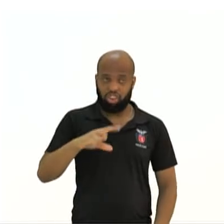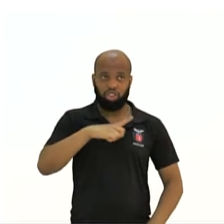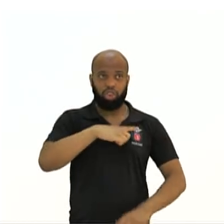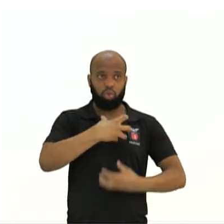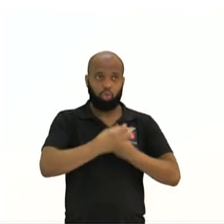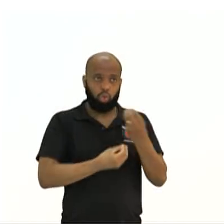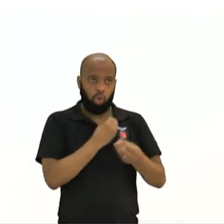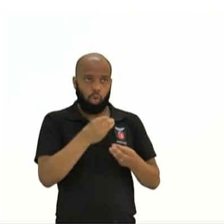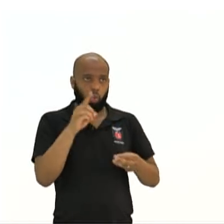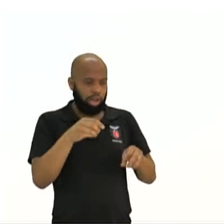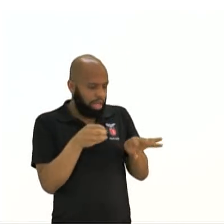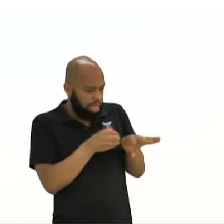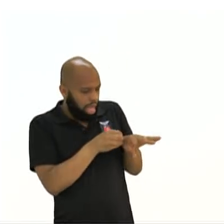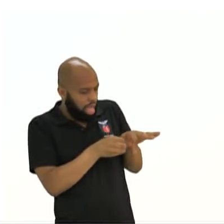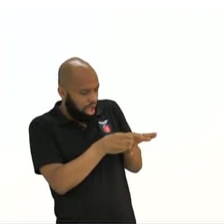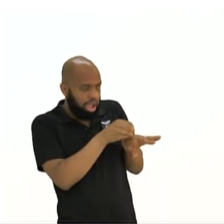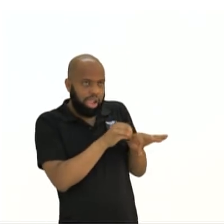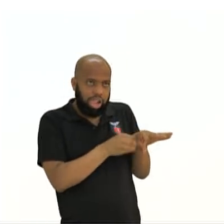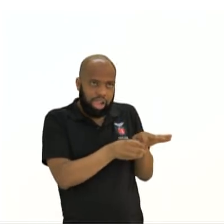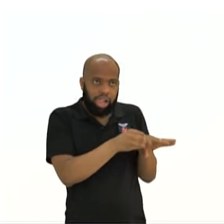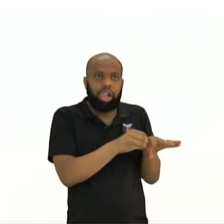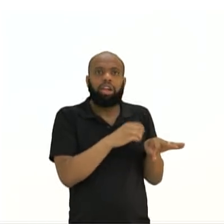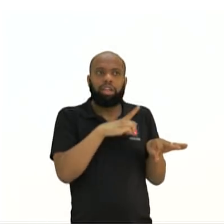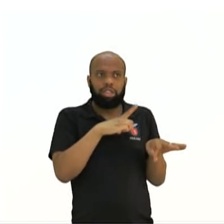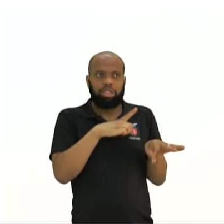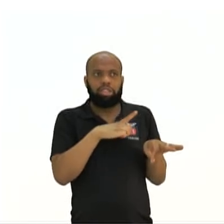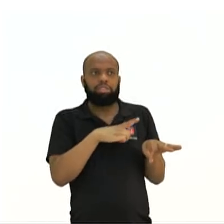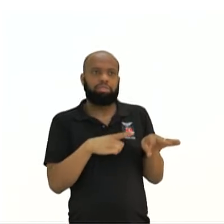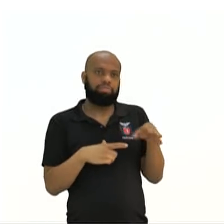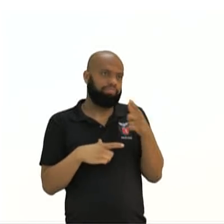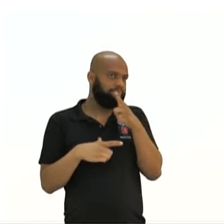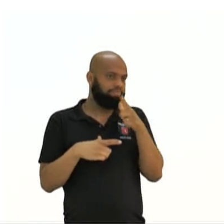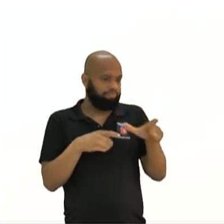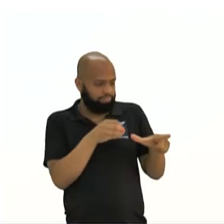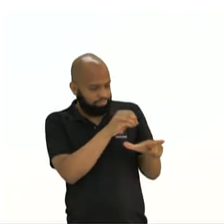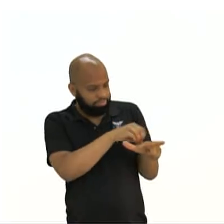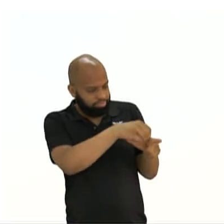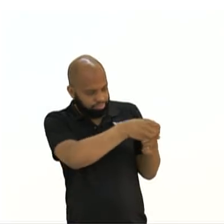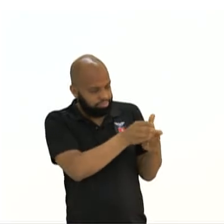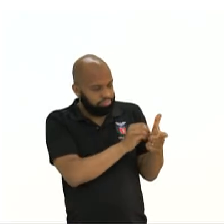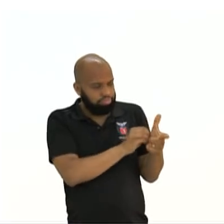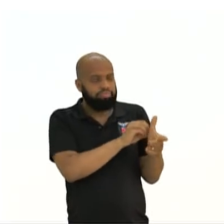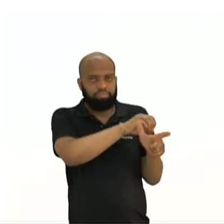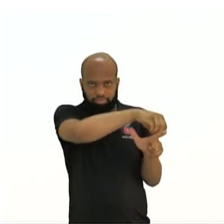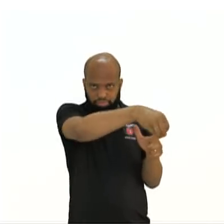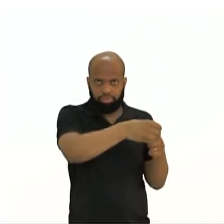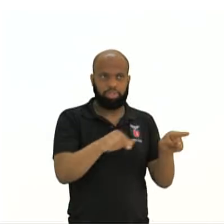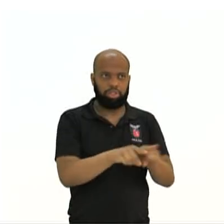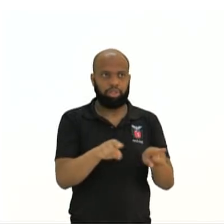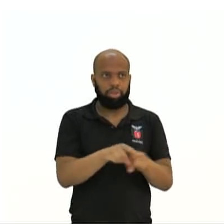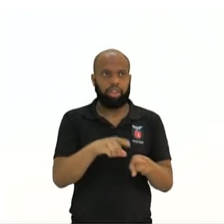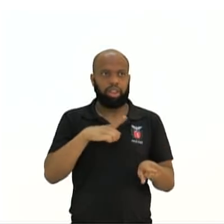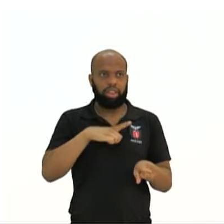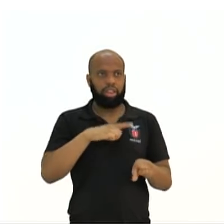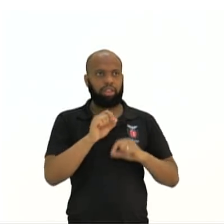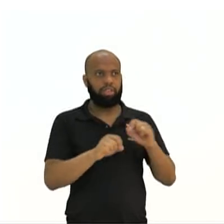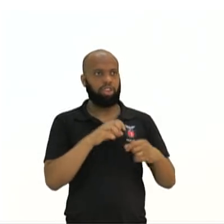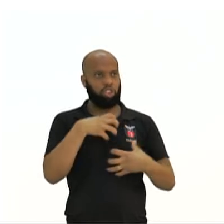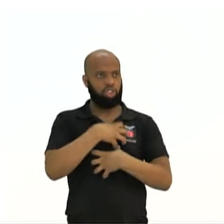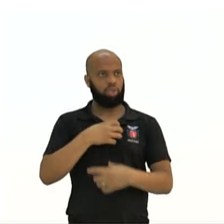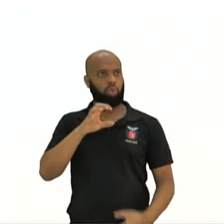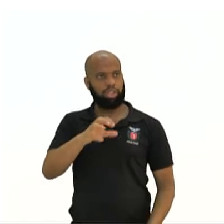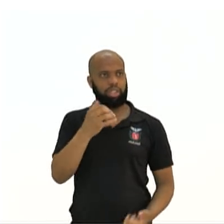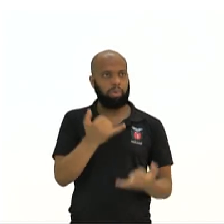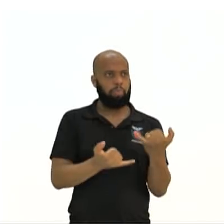através de bolhas que surgem geralmente na região genital, né, ou região pubiana, tá? Então, são pequenas bolhas que têm